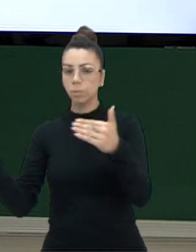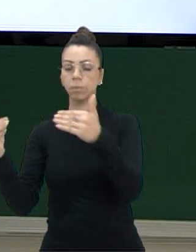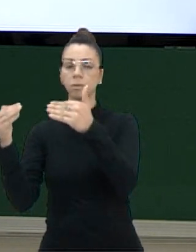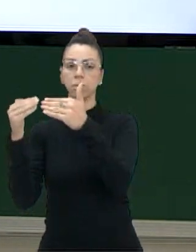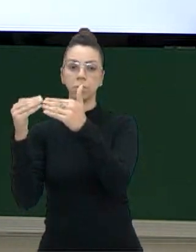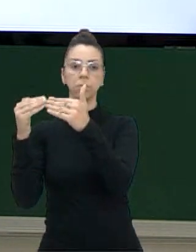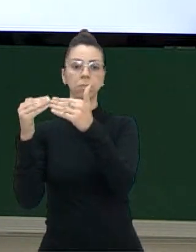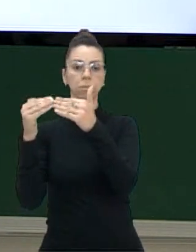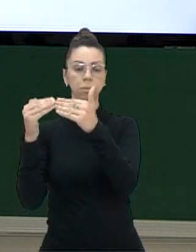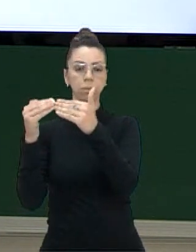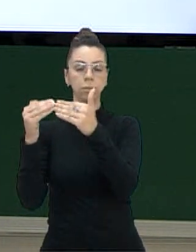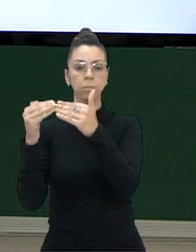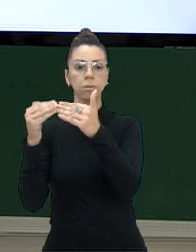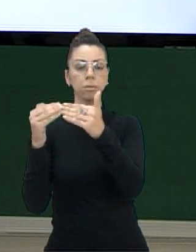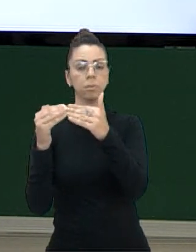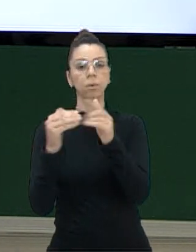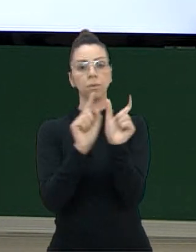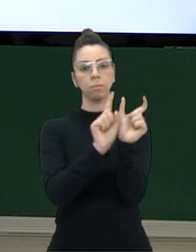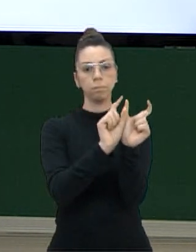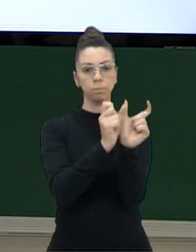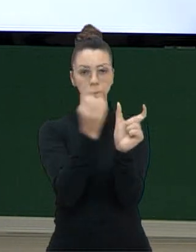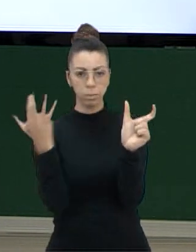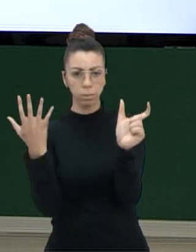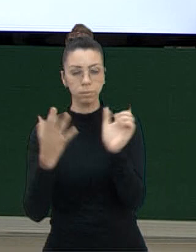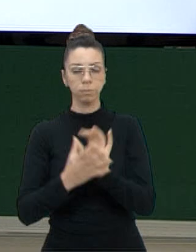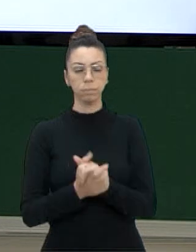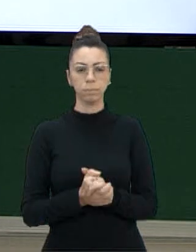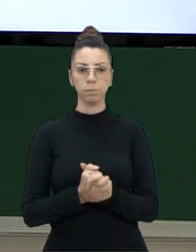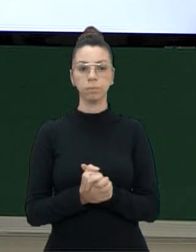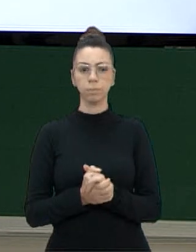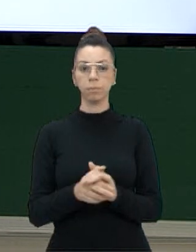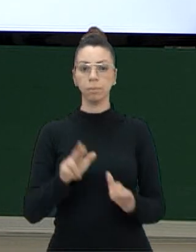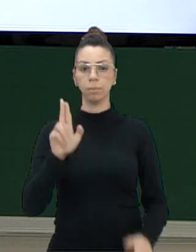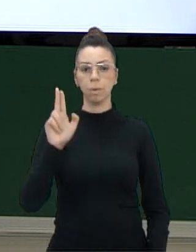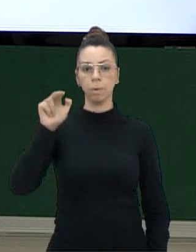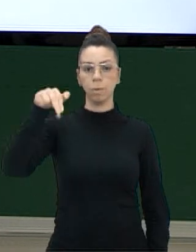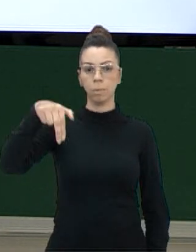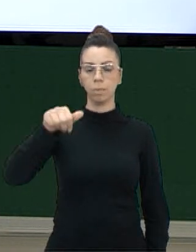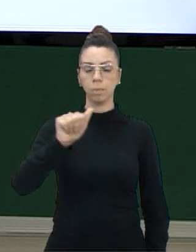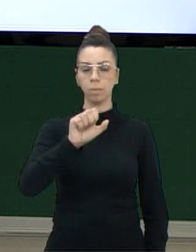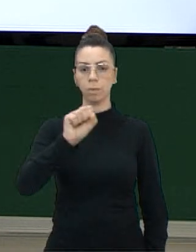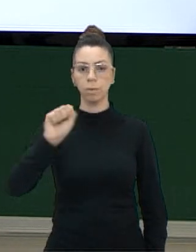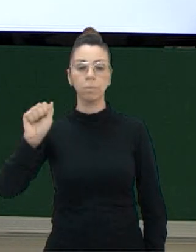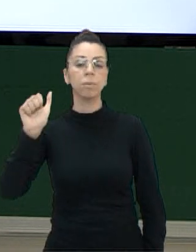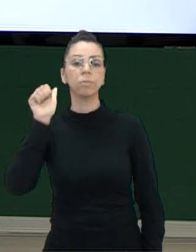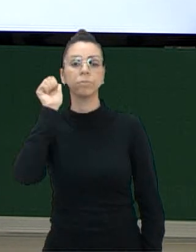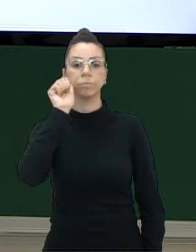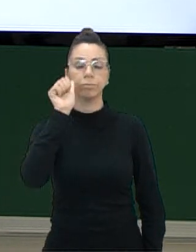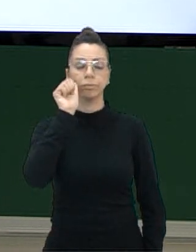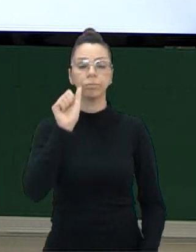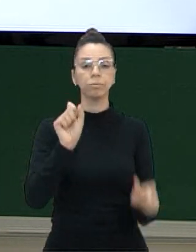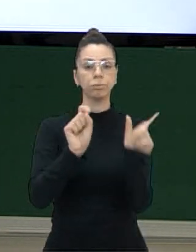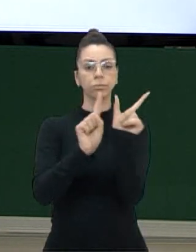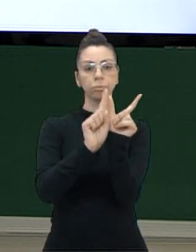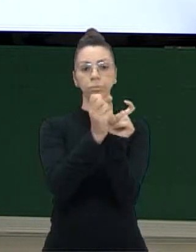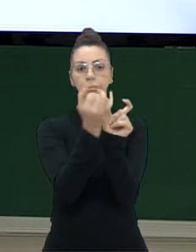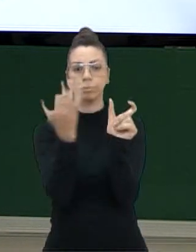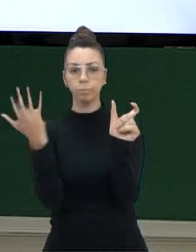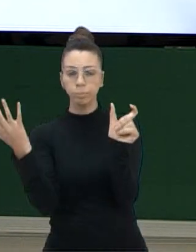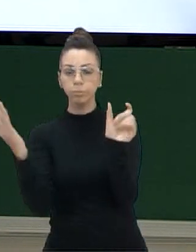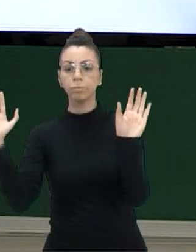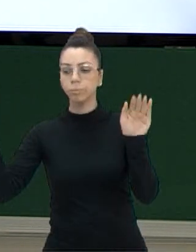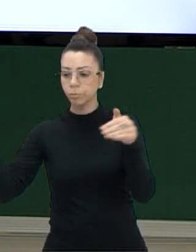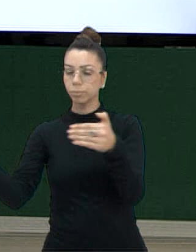Unos, alumnos, masculino plural. E unas, el plural feminino de una, que hace concordância com